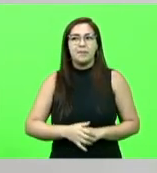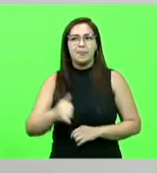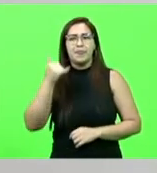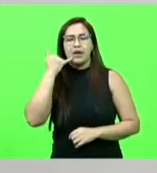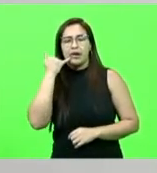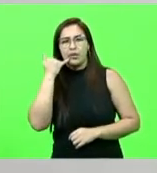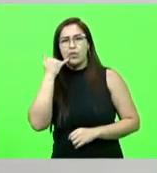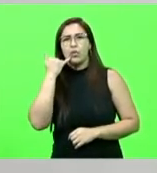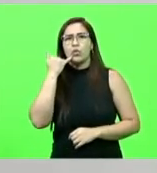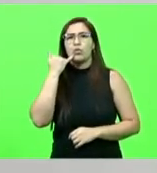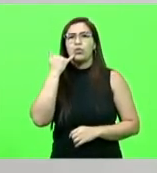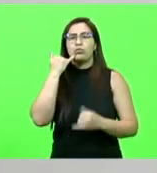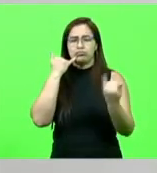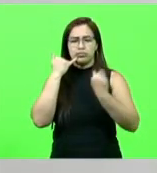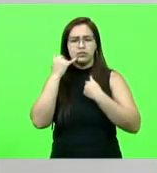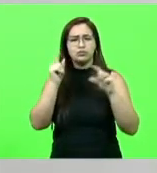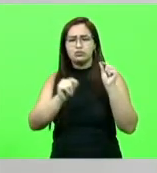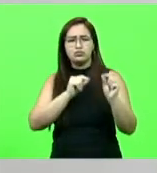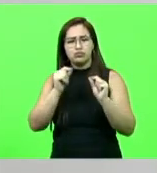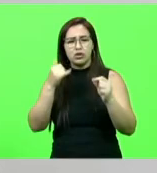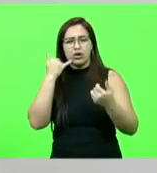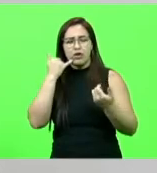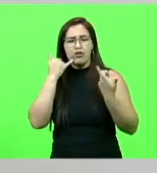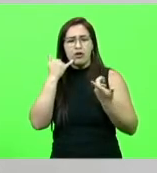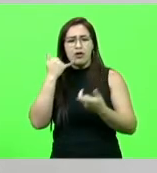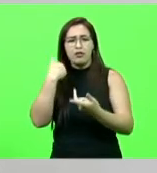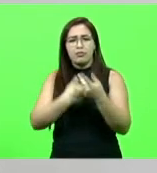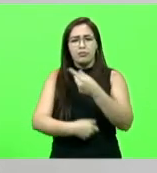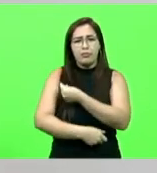dê a sua denúncia. Eu queria falar sobre a vacina.